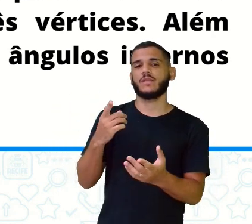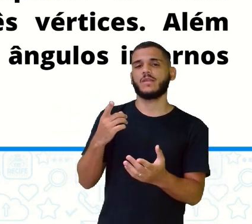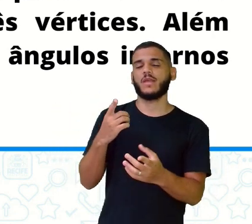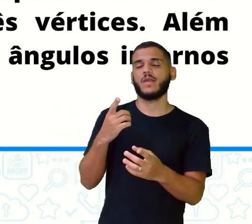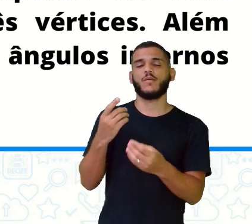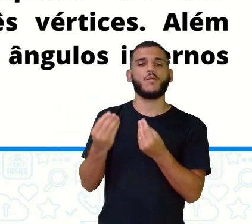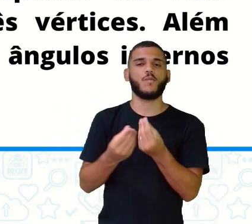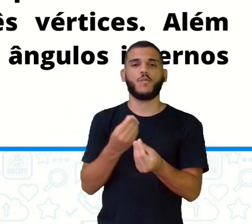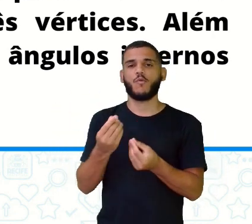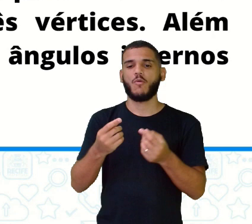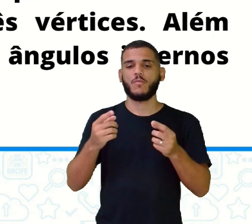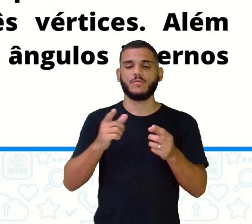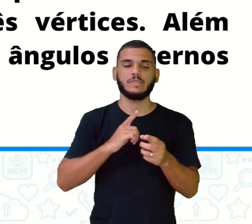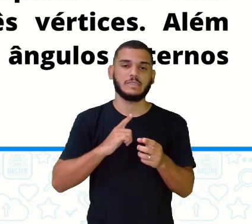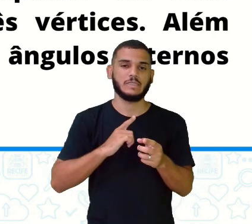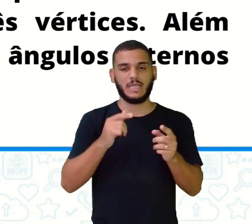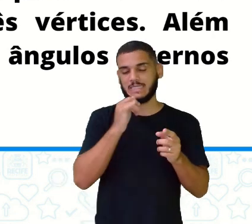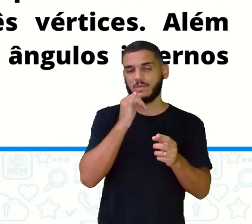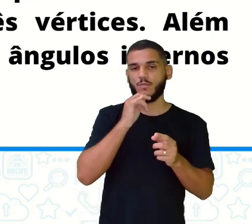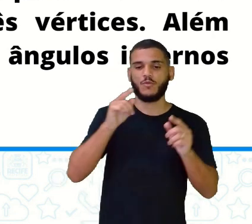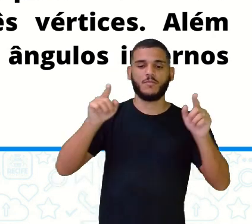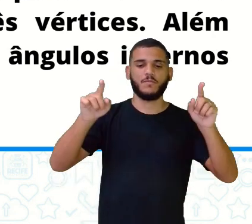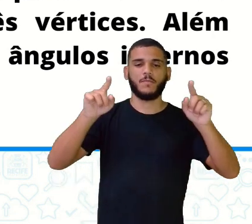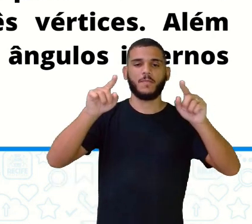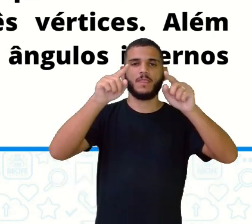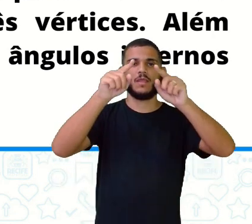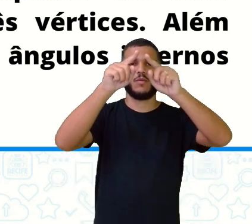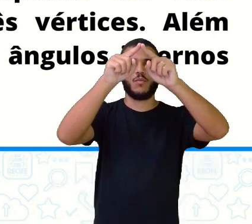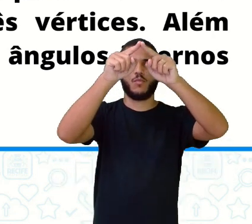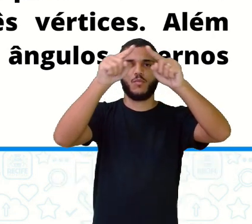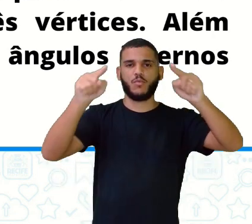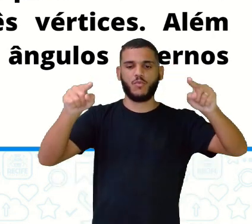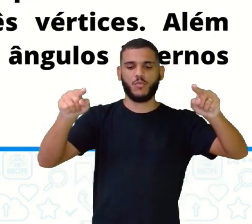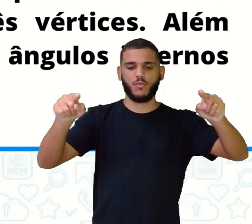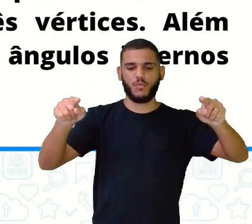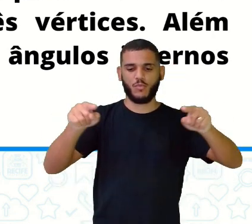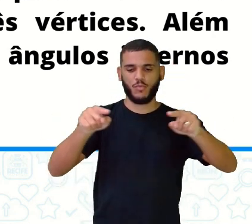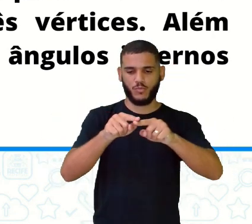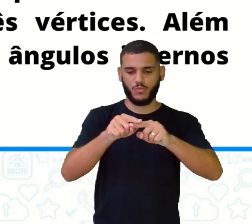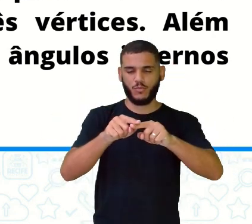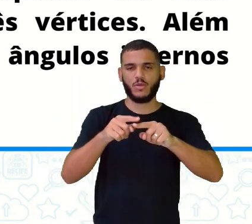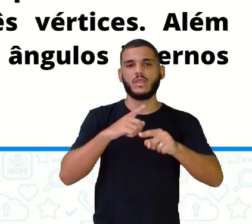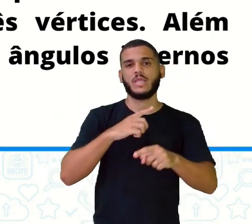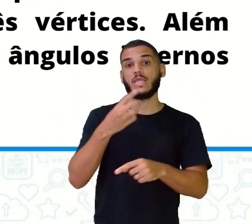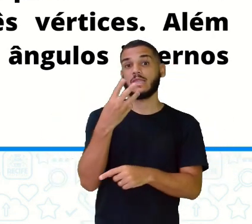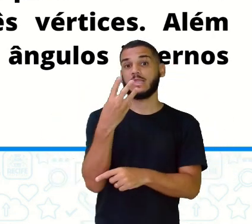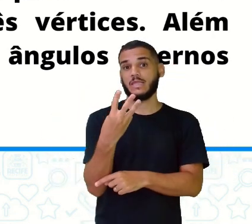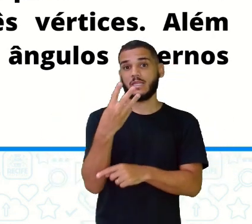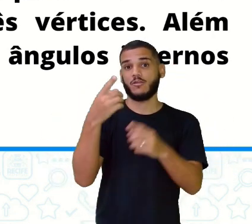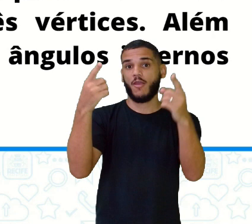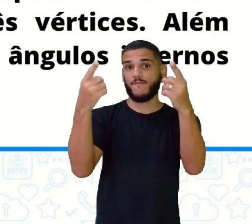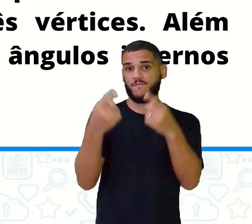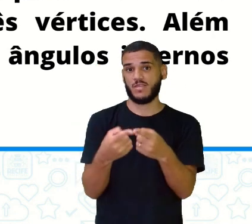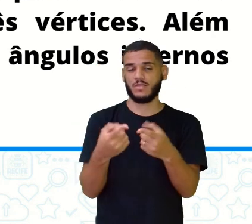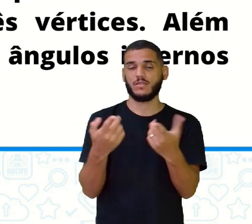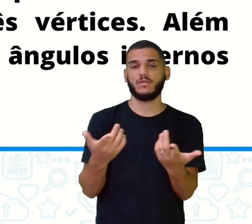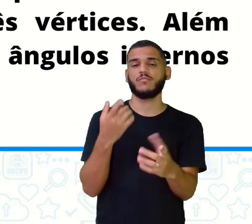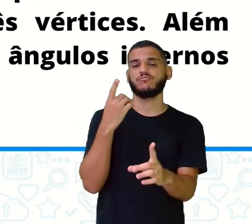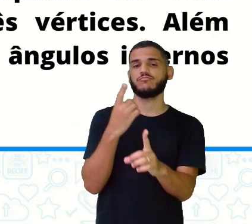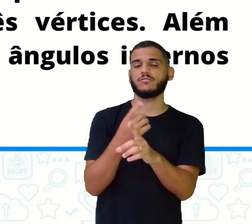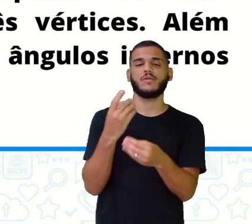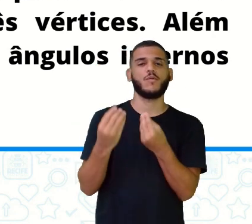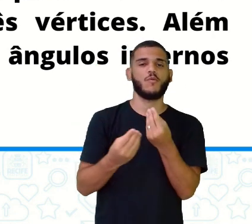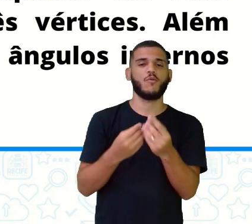em suas extremidades, formando assim 3 vértices. Além disso, também são encontrados